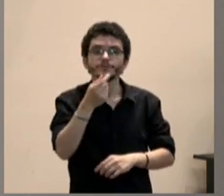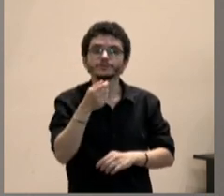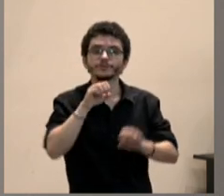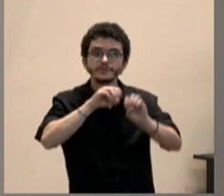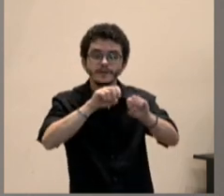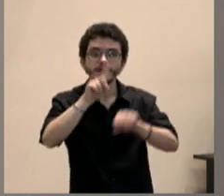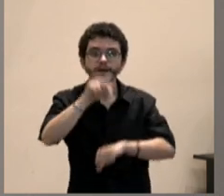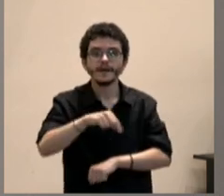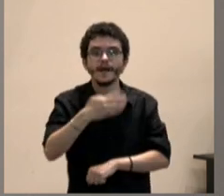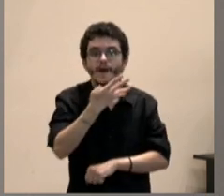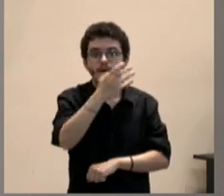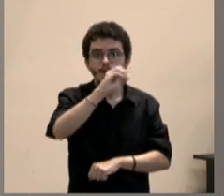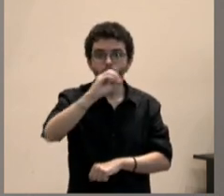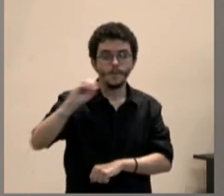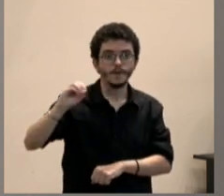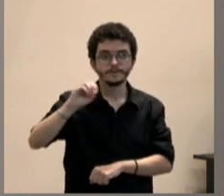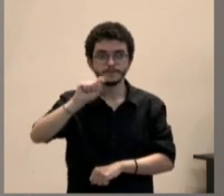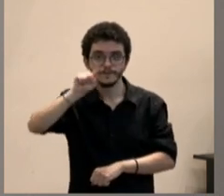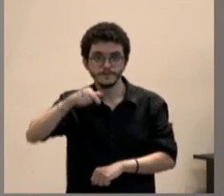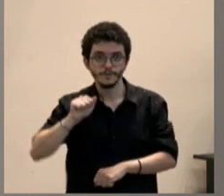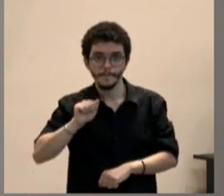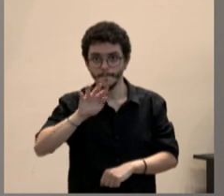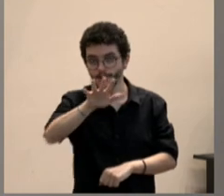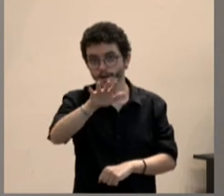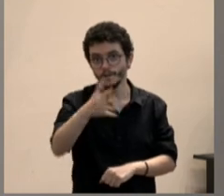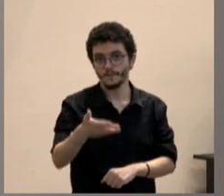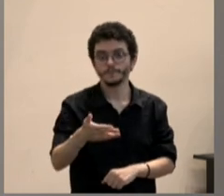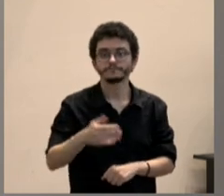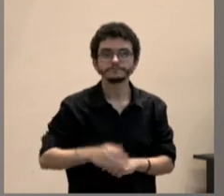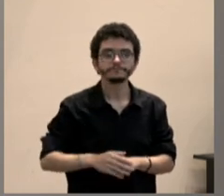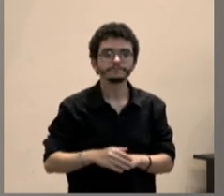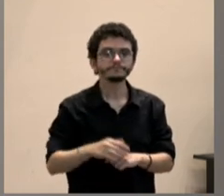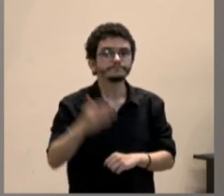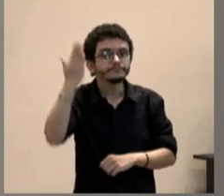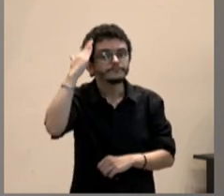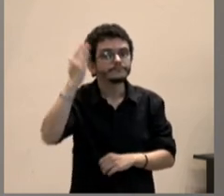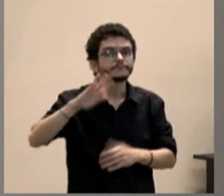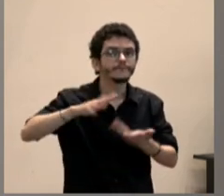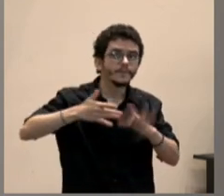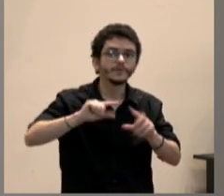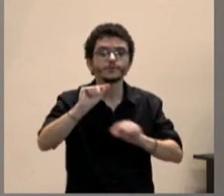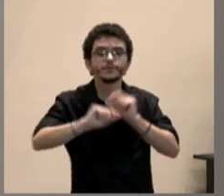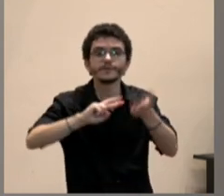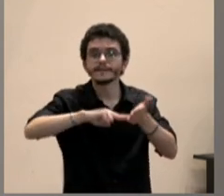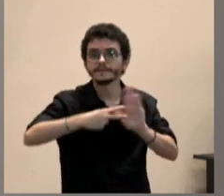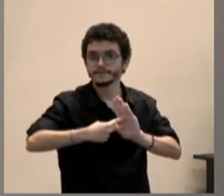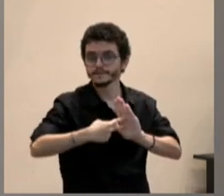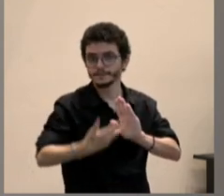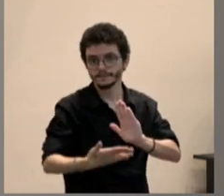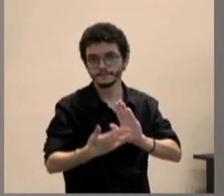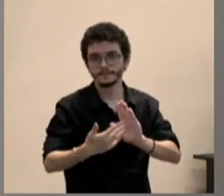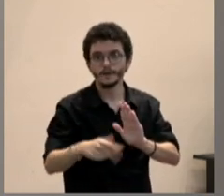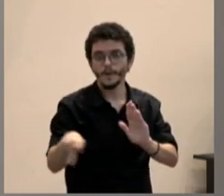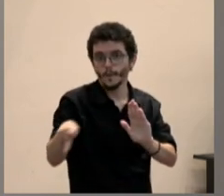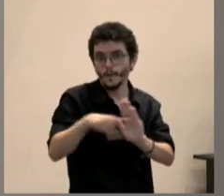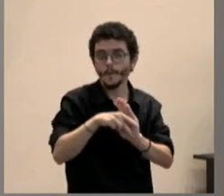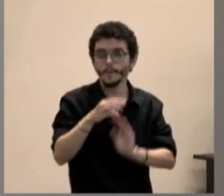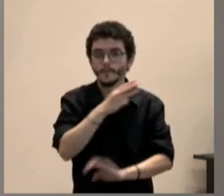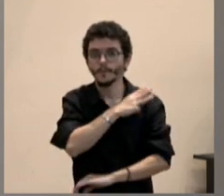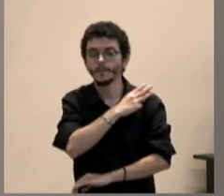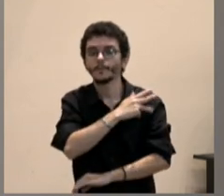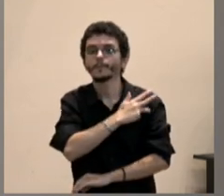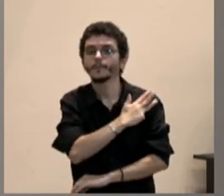bilhões a 500. Então, a gente tem ideia aí do que significa essa renúncia tributária. O próprio Lula usou